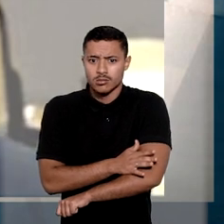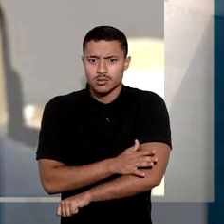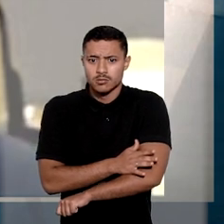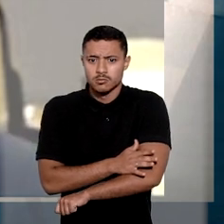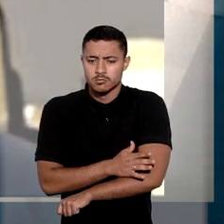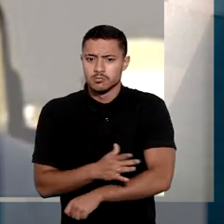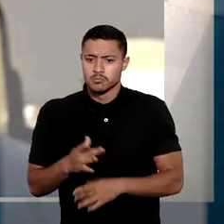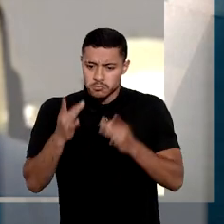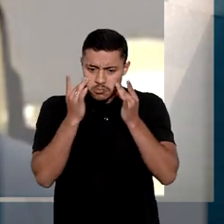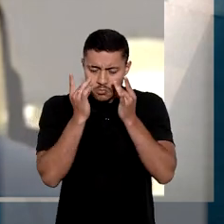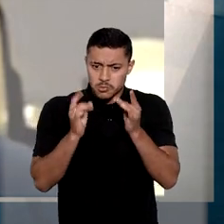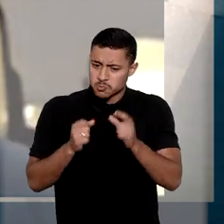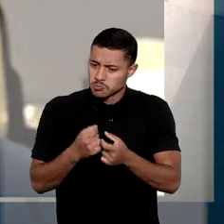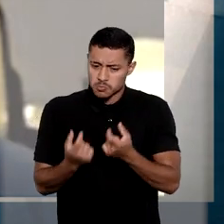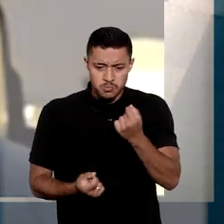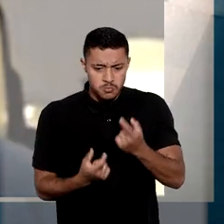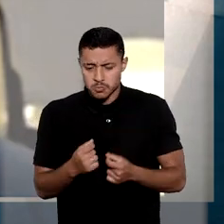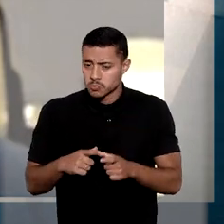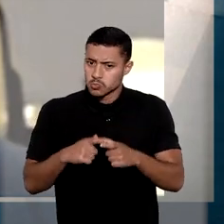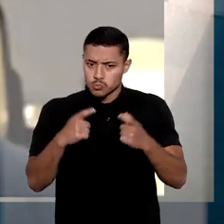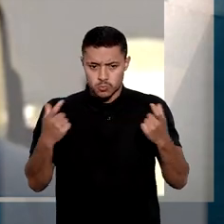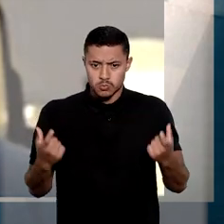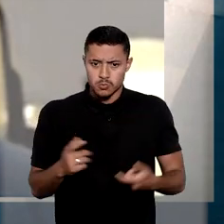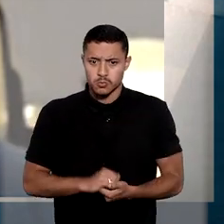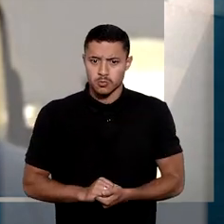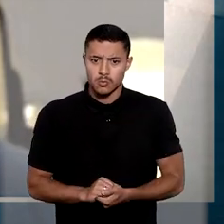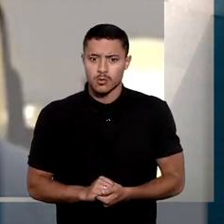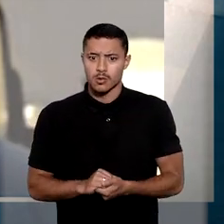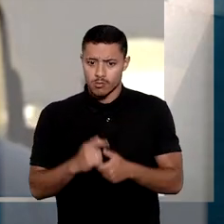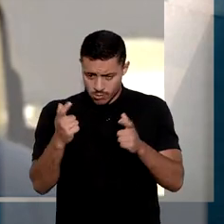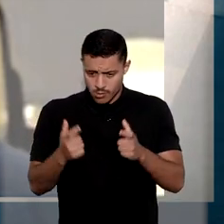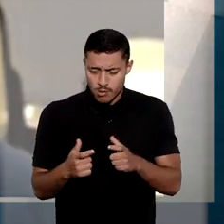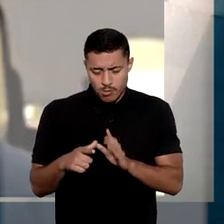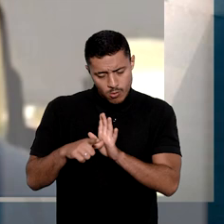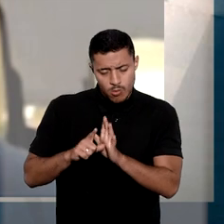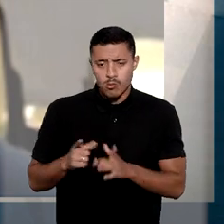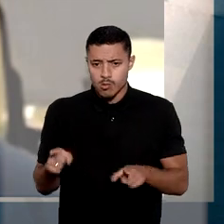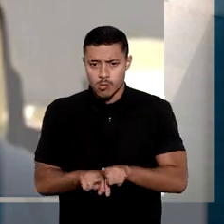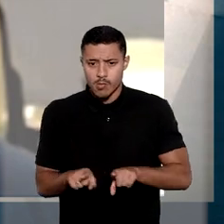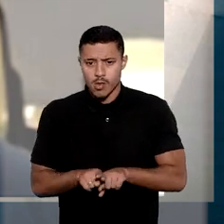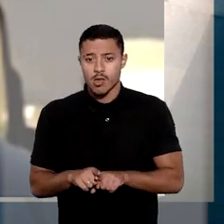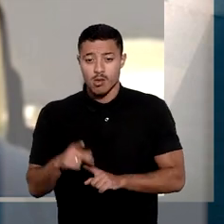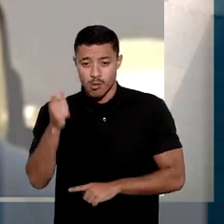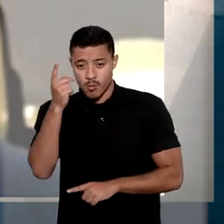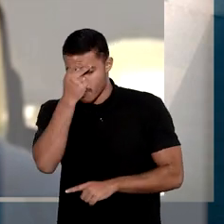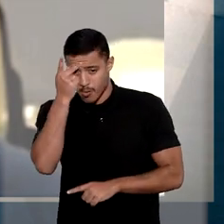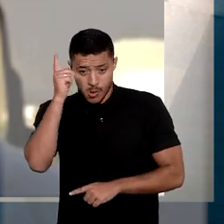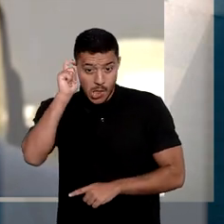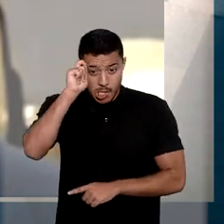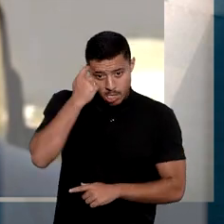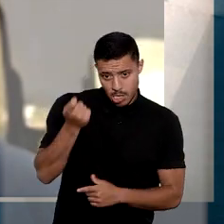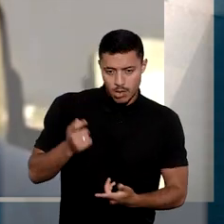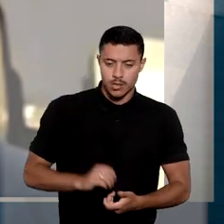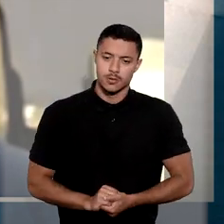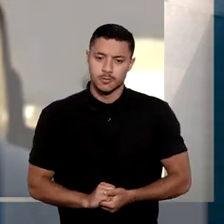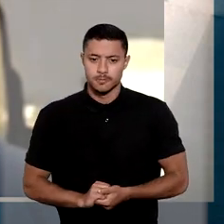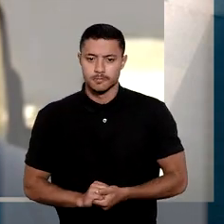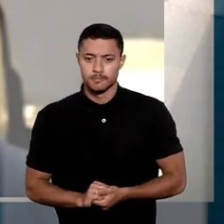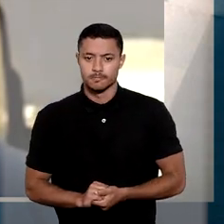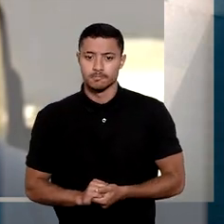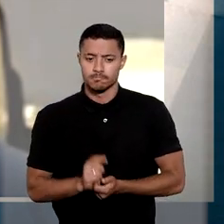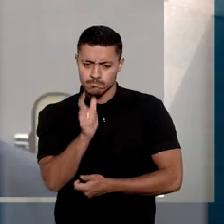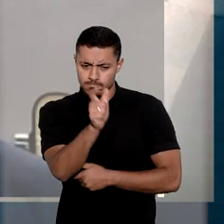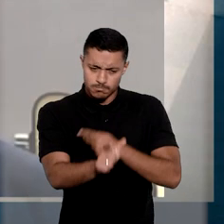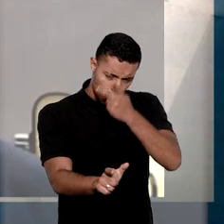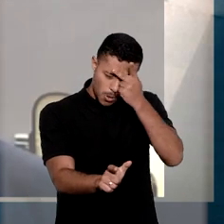presente em quase todos esses casos. Tanto neste quanto no anterior, eram pessoas negras. São